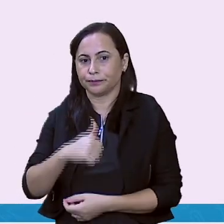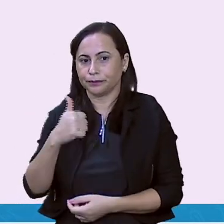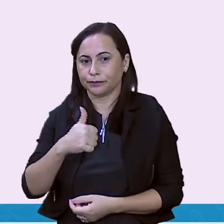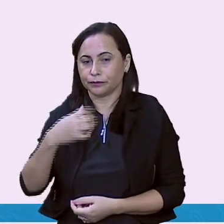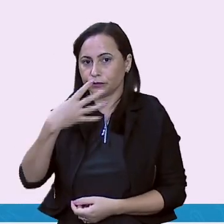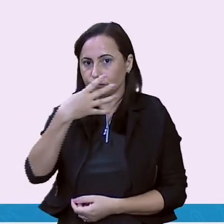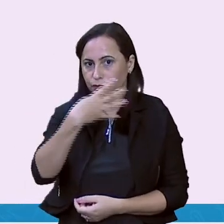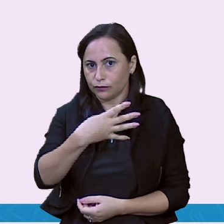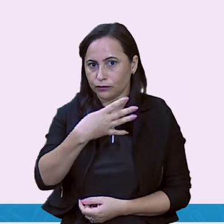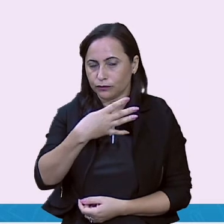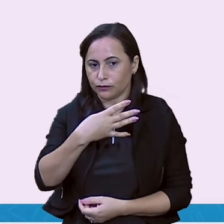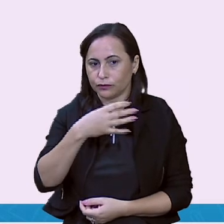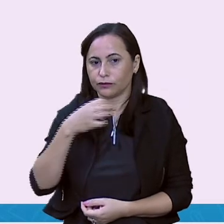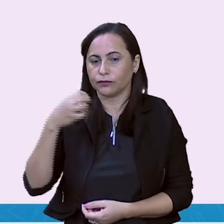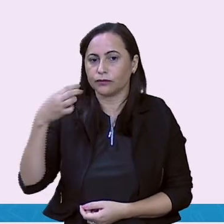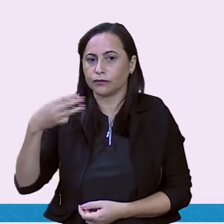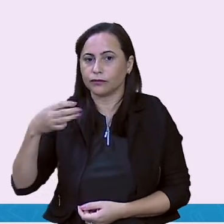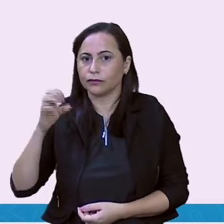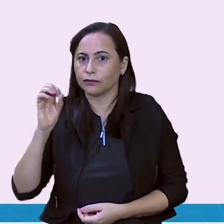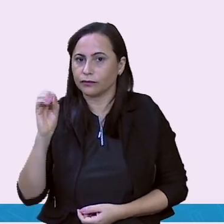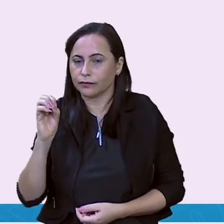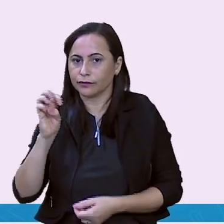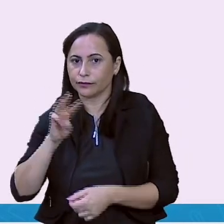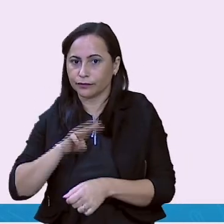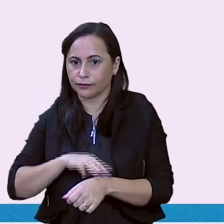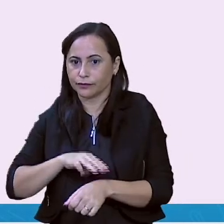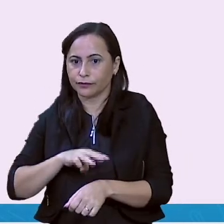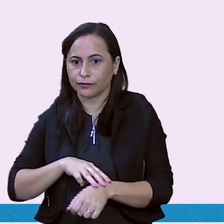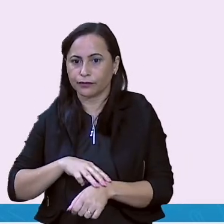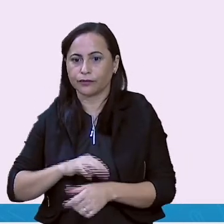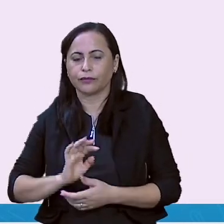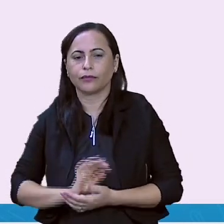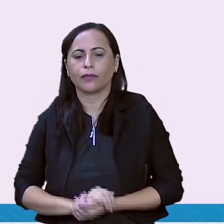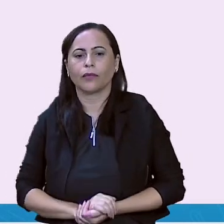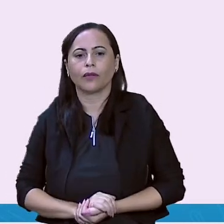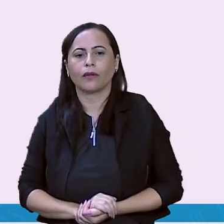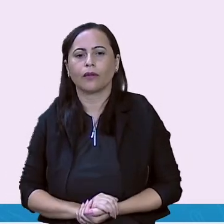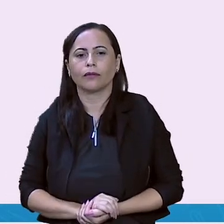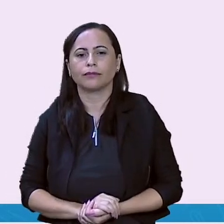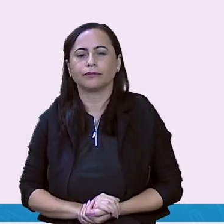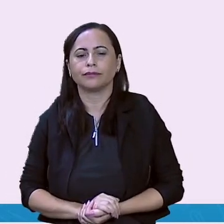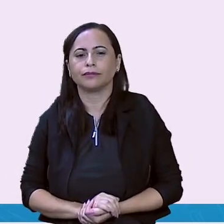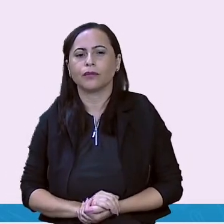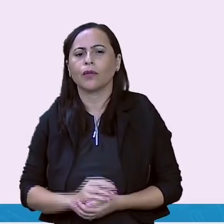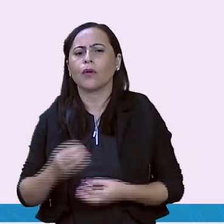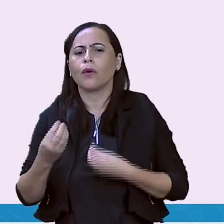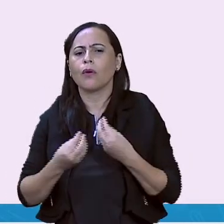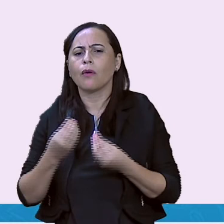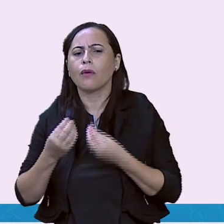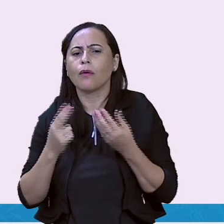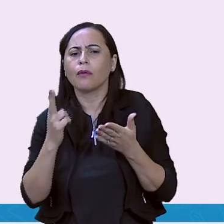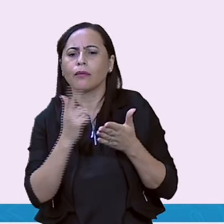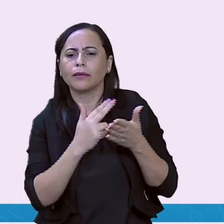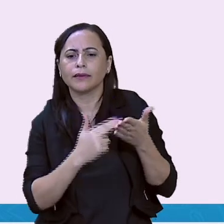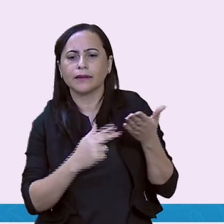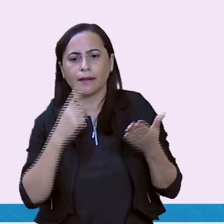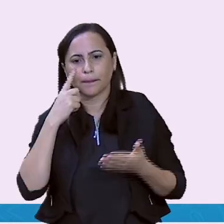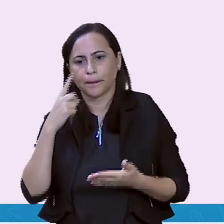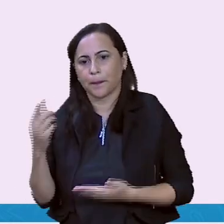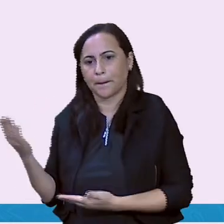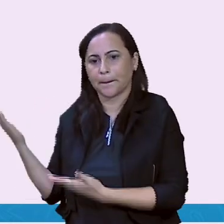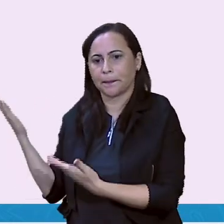o ponteiro menor no 4 e o maior no 30 minutos. Vamos saber onde que é do 1 ao 12